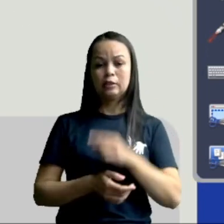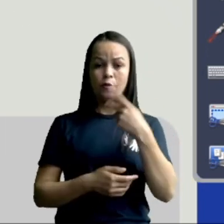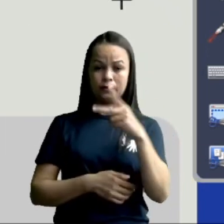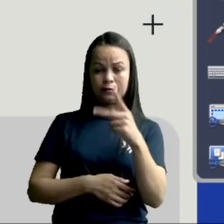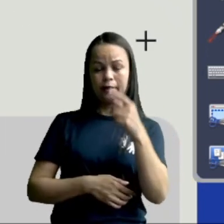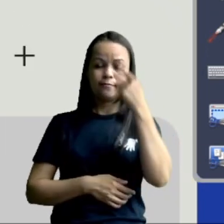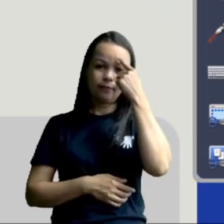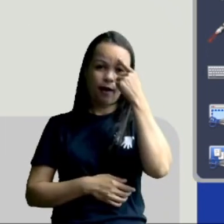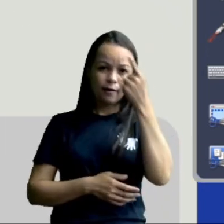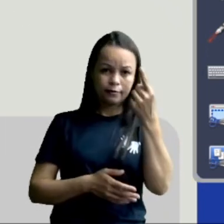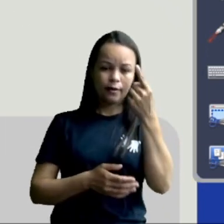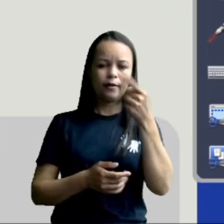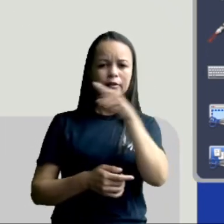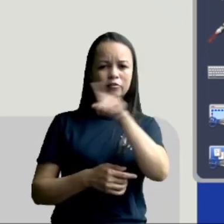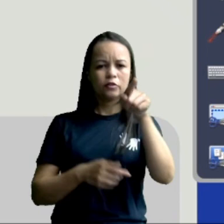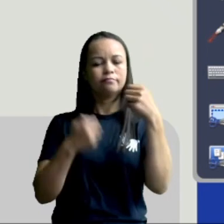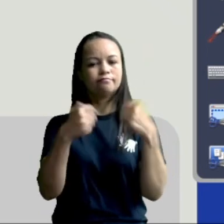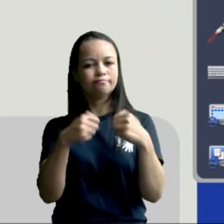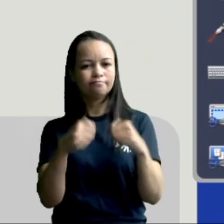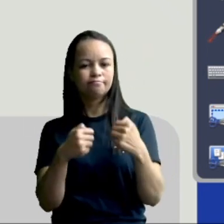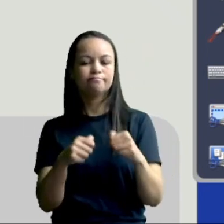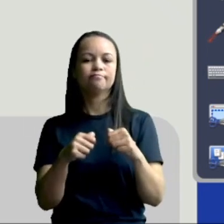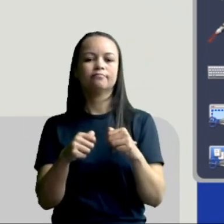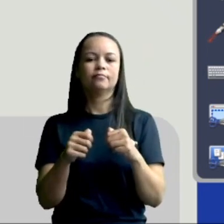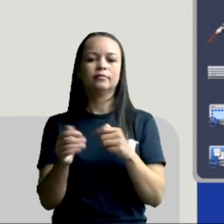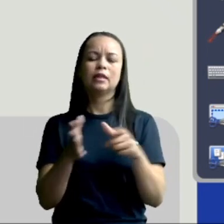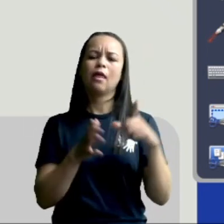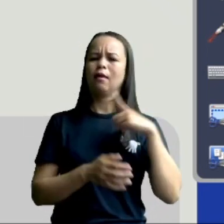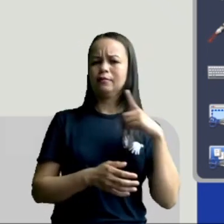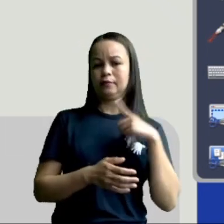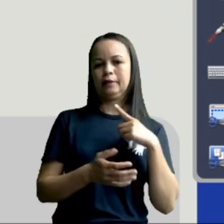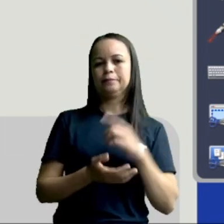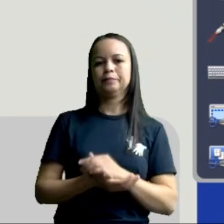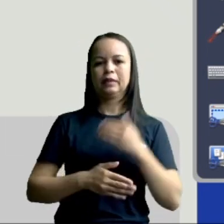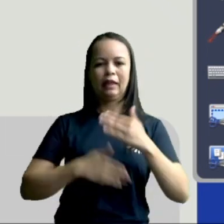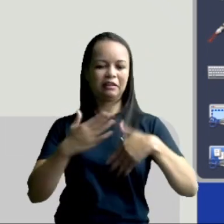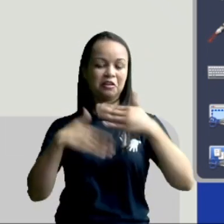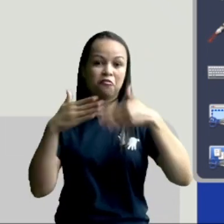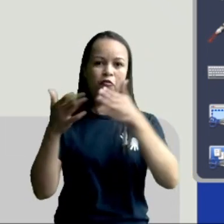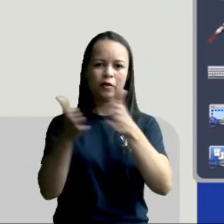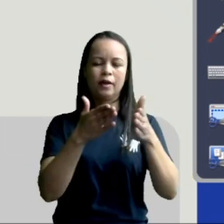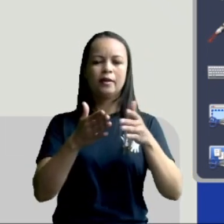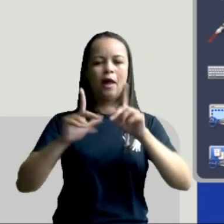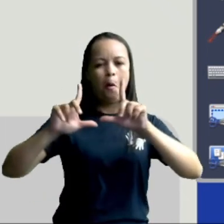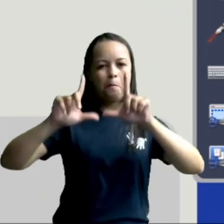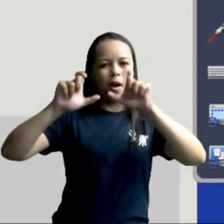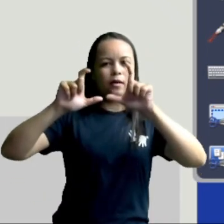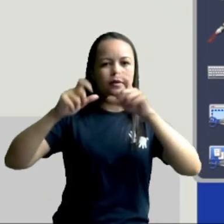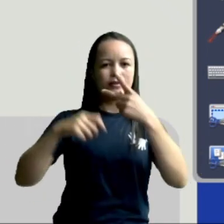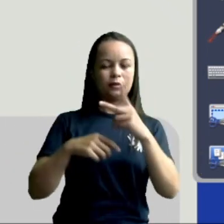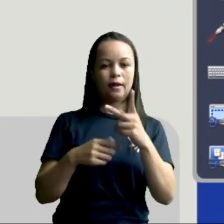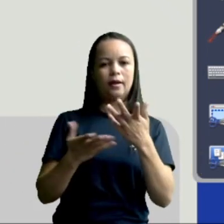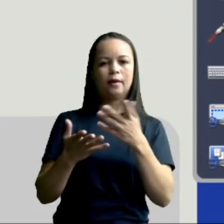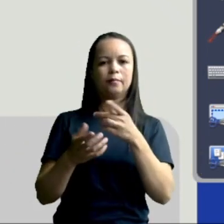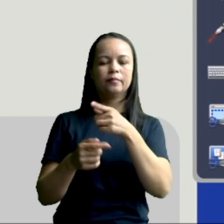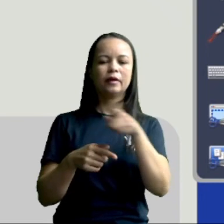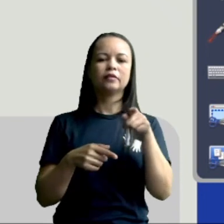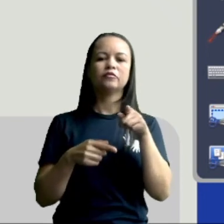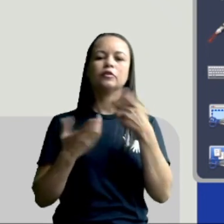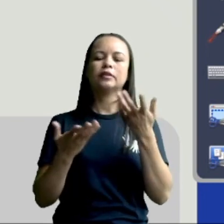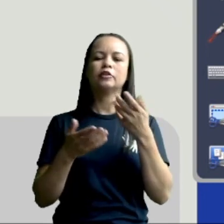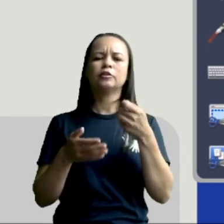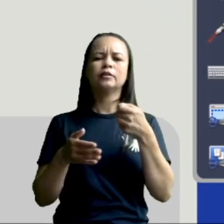ideia que vocês precisam ter, né? Desenvolver. Dá um print aí nessa tela para